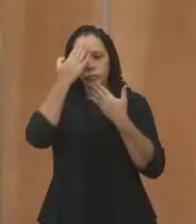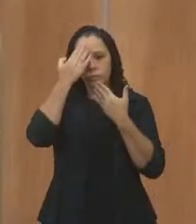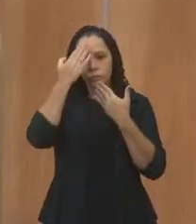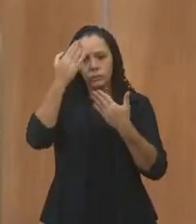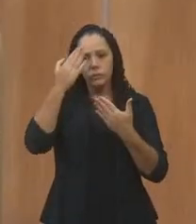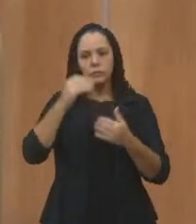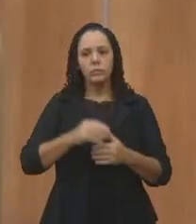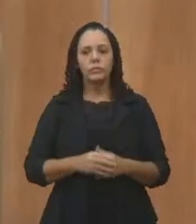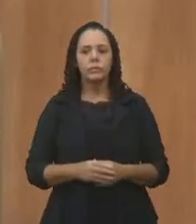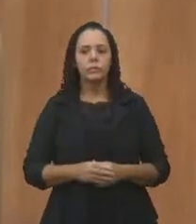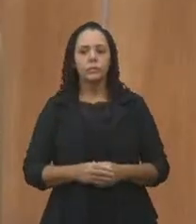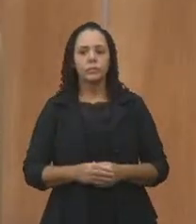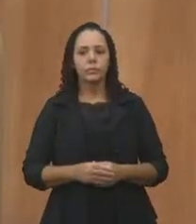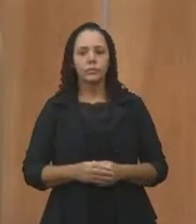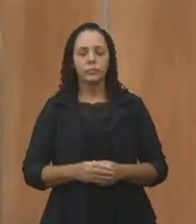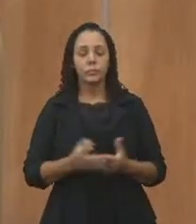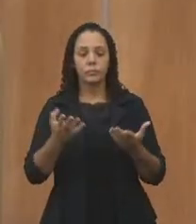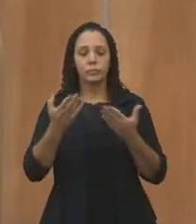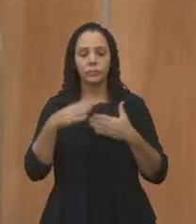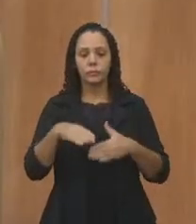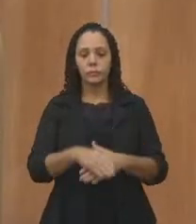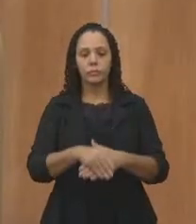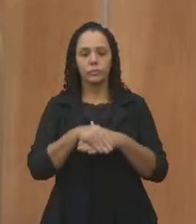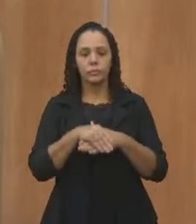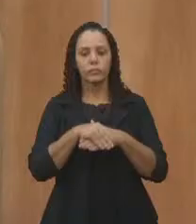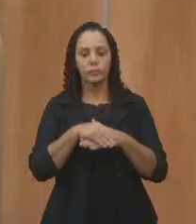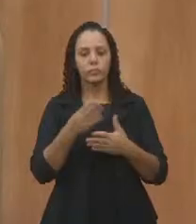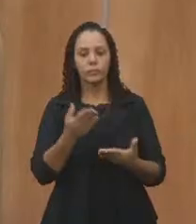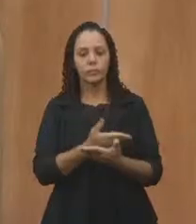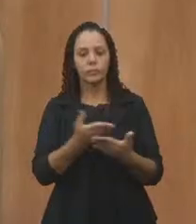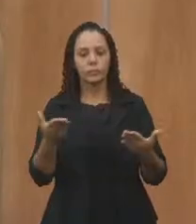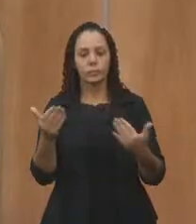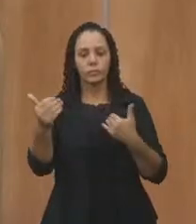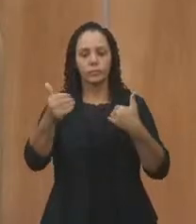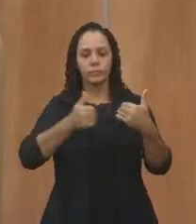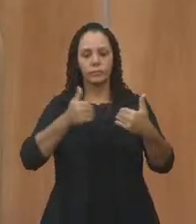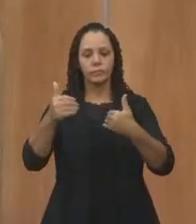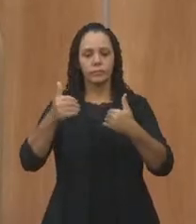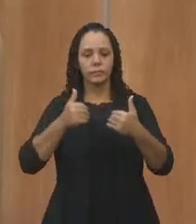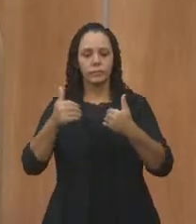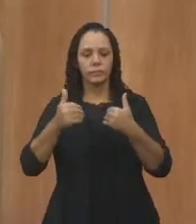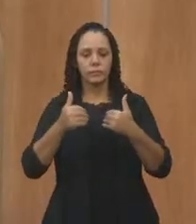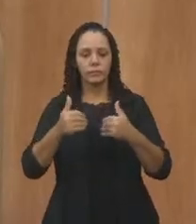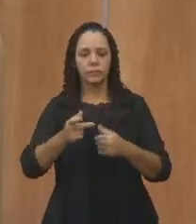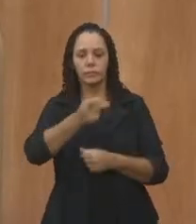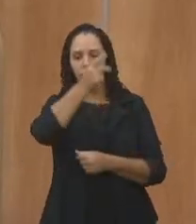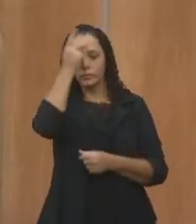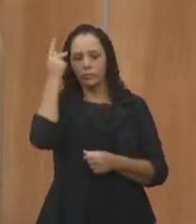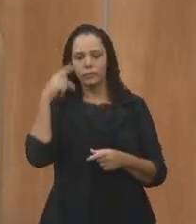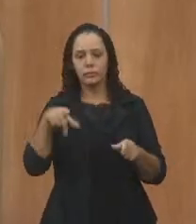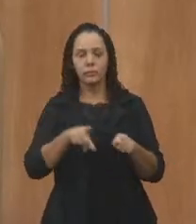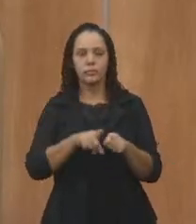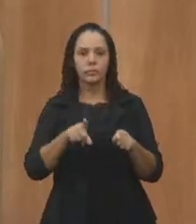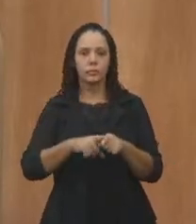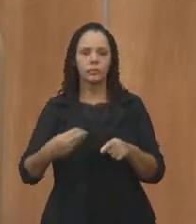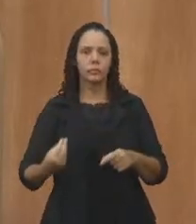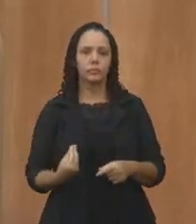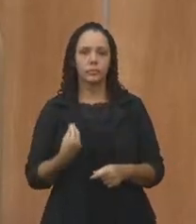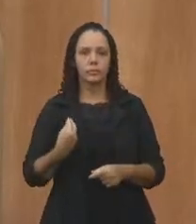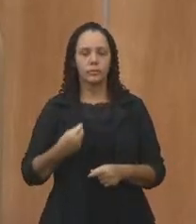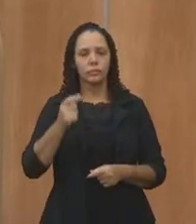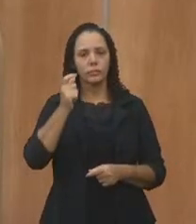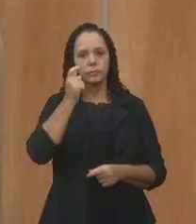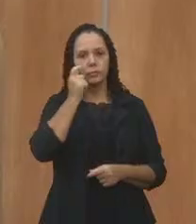Araújo. Gostaria primeiramente de cumprimentar os senhores aqui presentes hoje, os munícipes presentes, os munícipes que